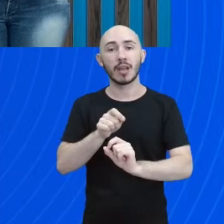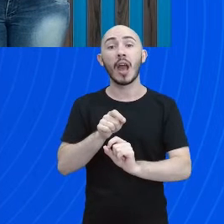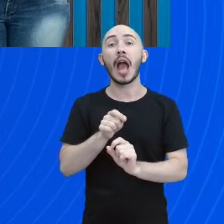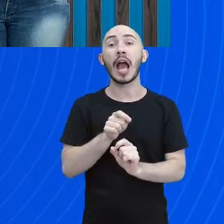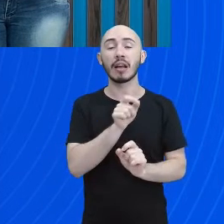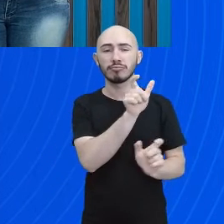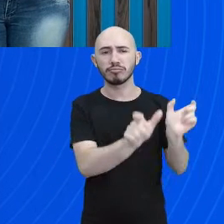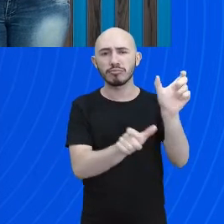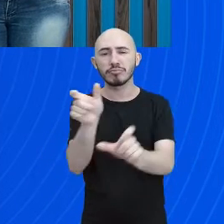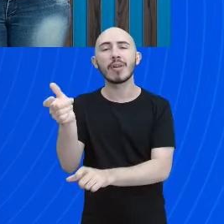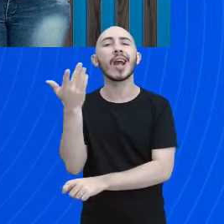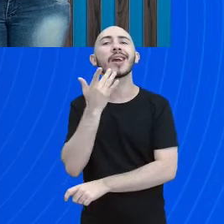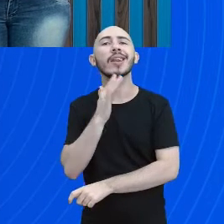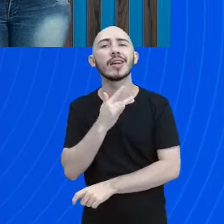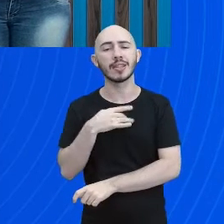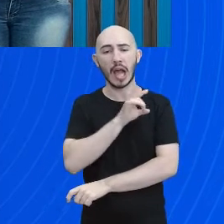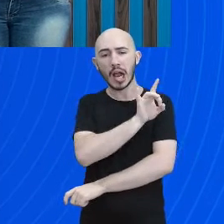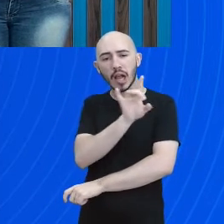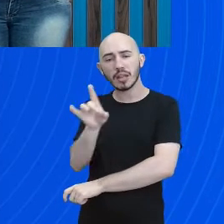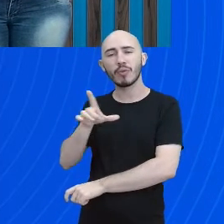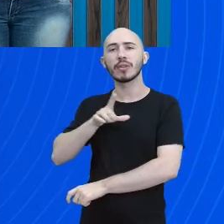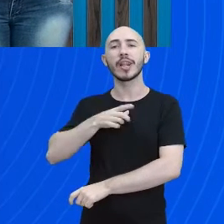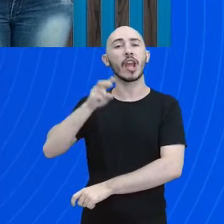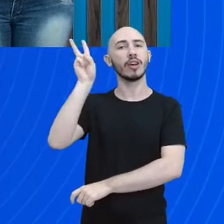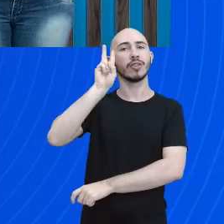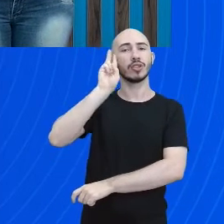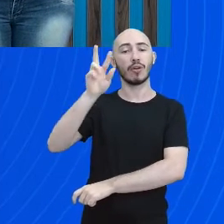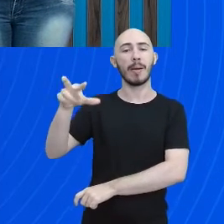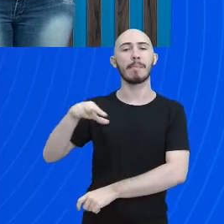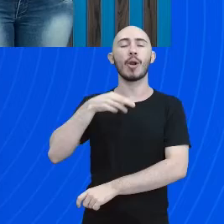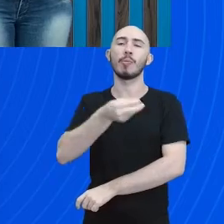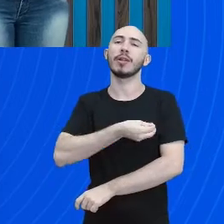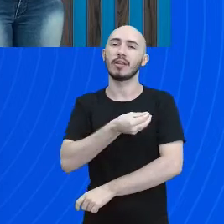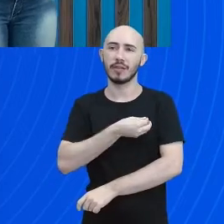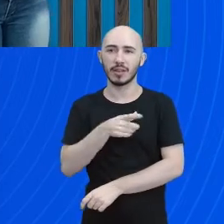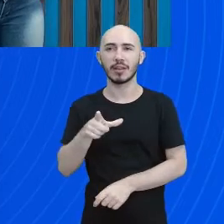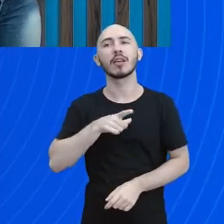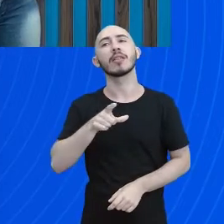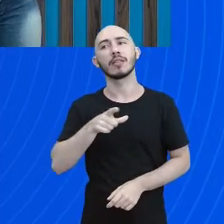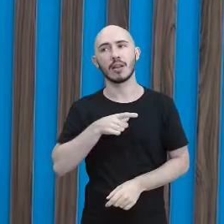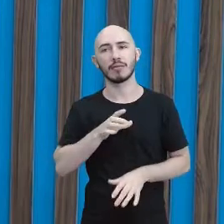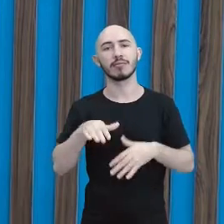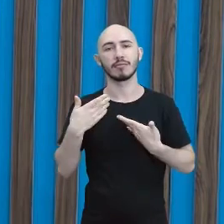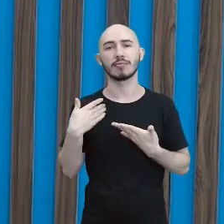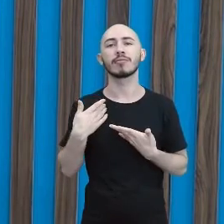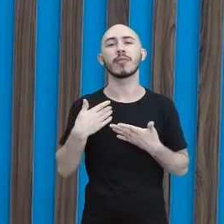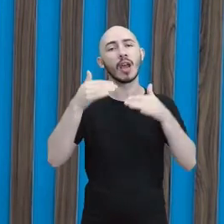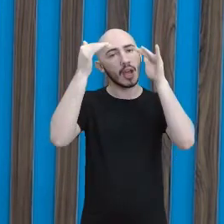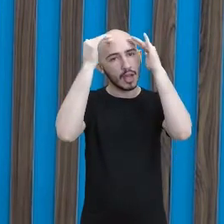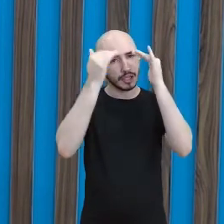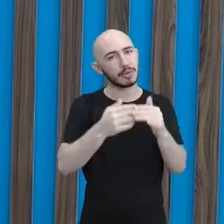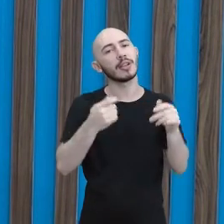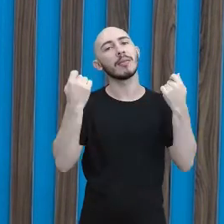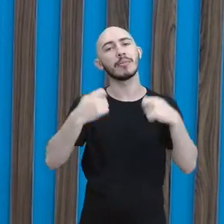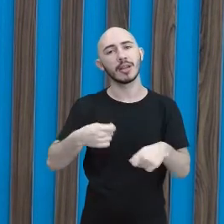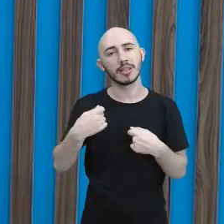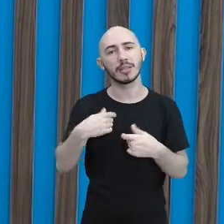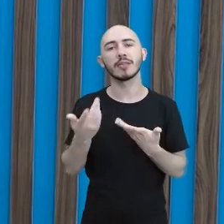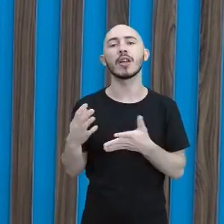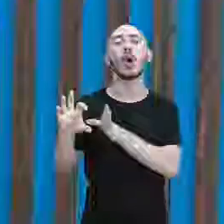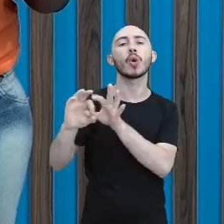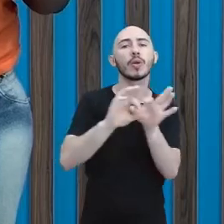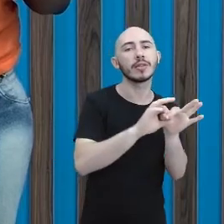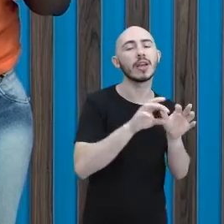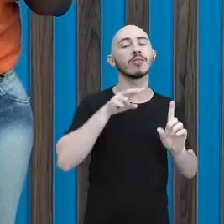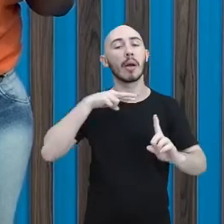vida. E isso precisa ser percebido, isso precisa ser contemplado, porque tudo isso muda no contexto do